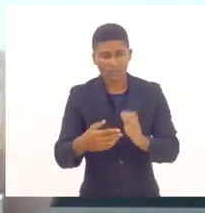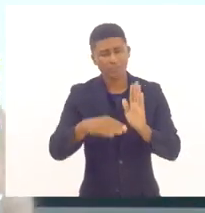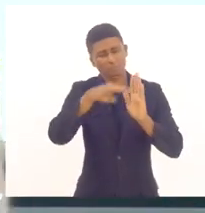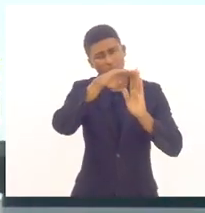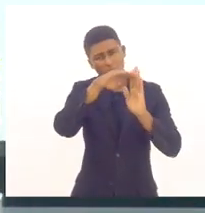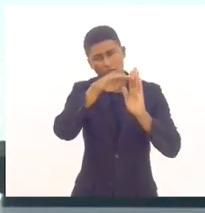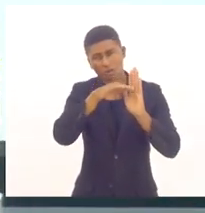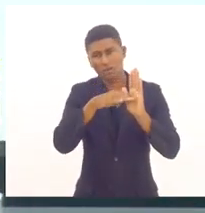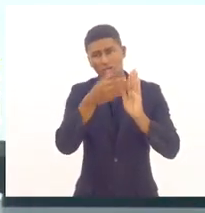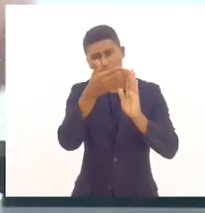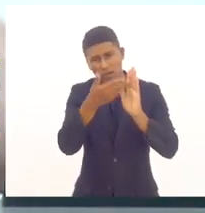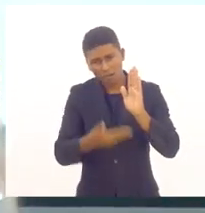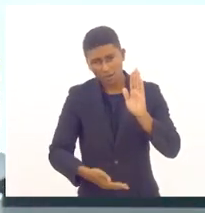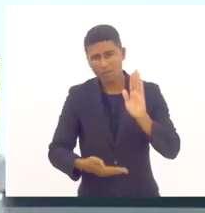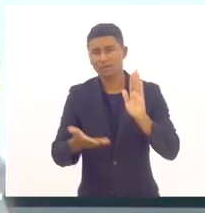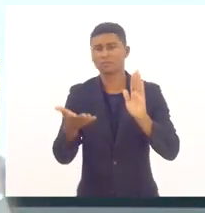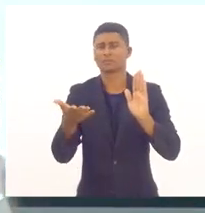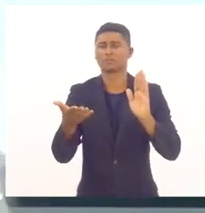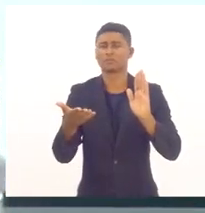programa